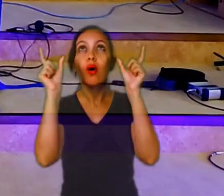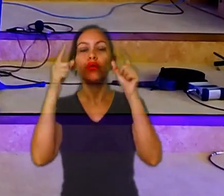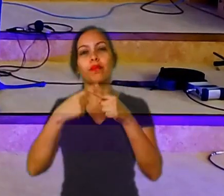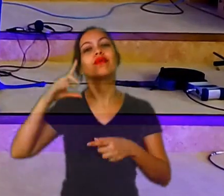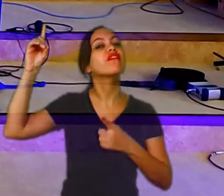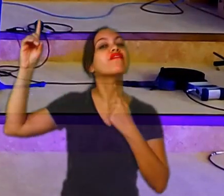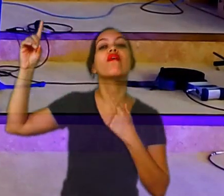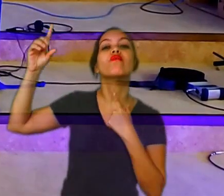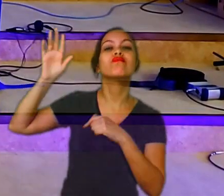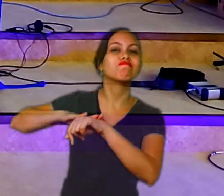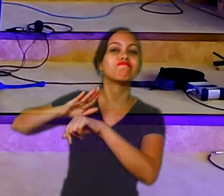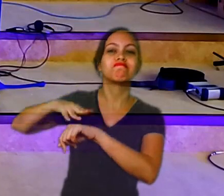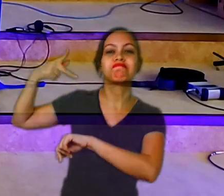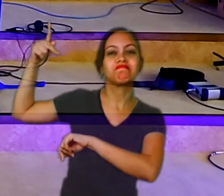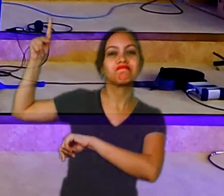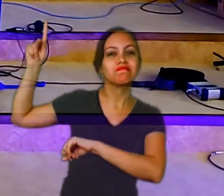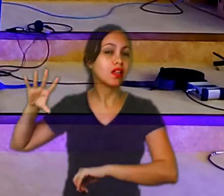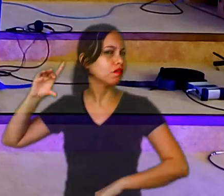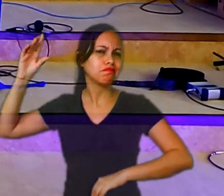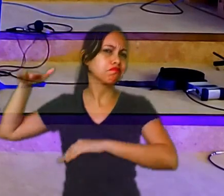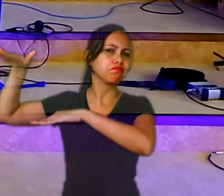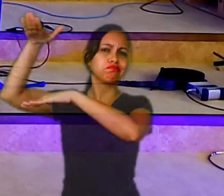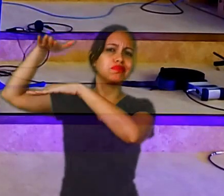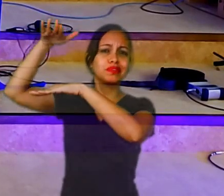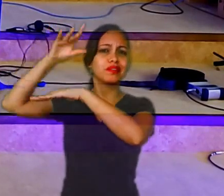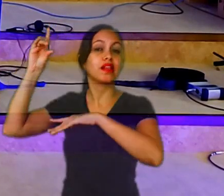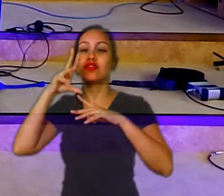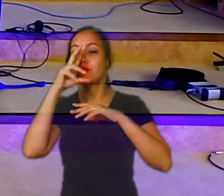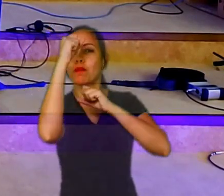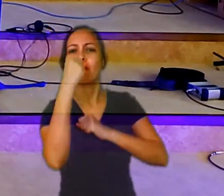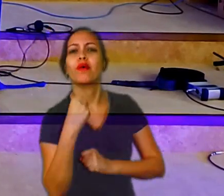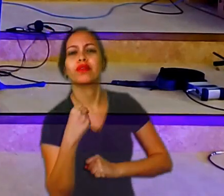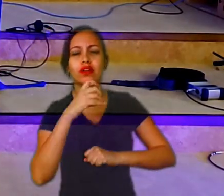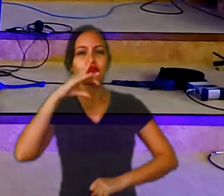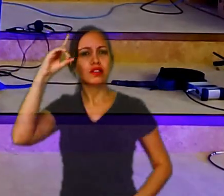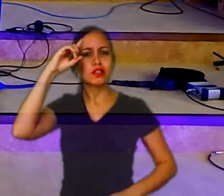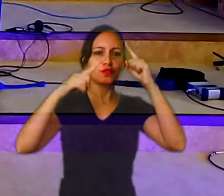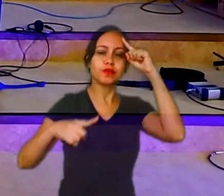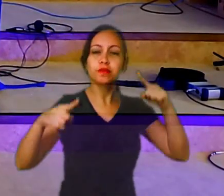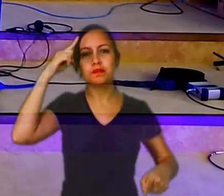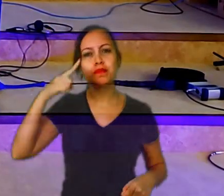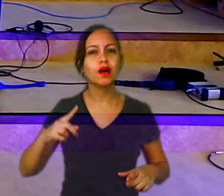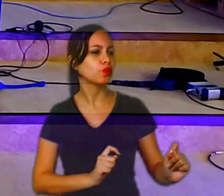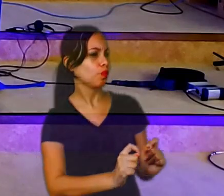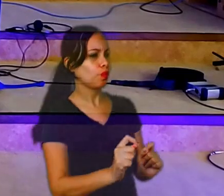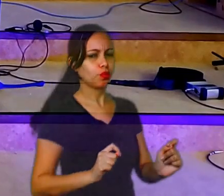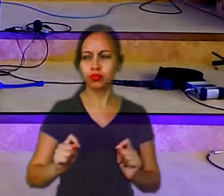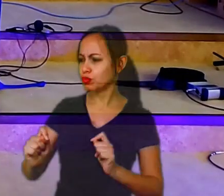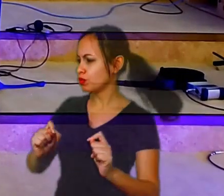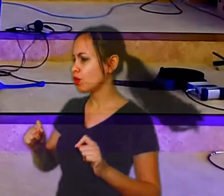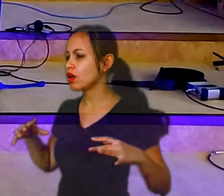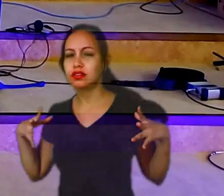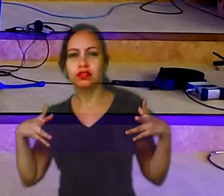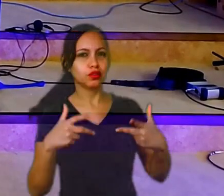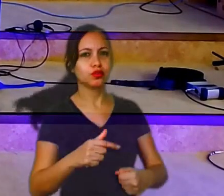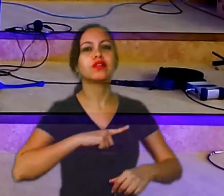porque Deus permitiu. Ele é soberano, Ele é poderoso, Ele tem domínio, controle de tudo